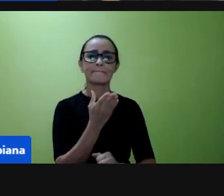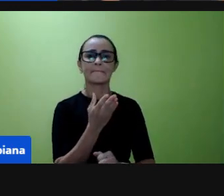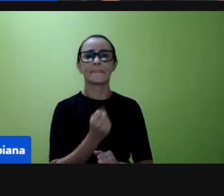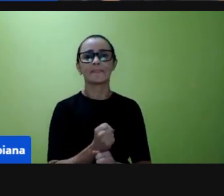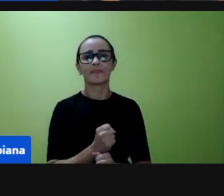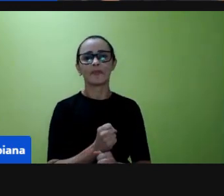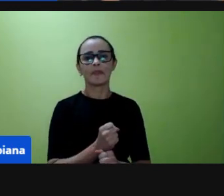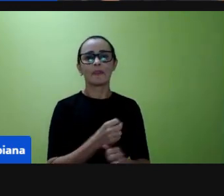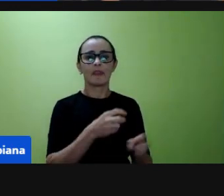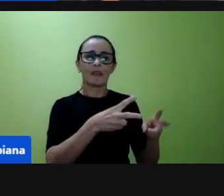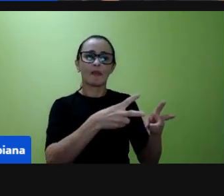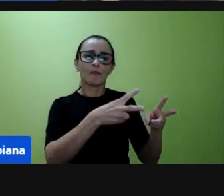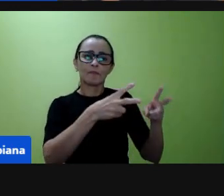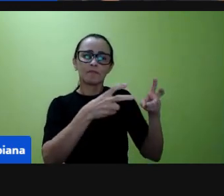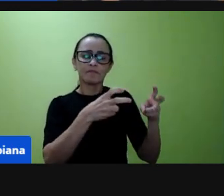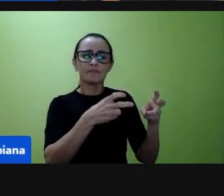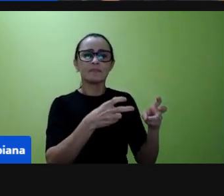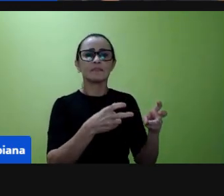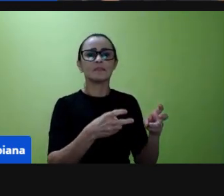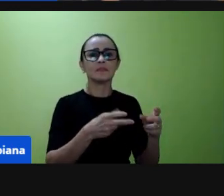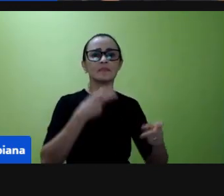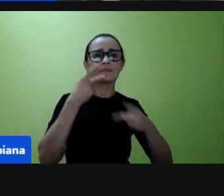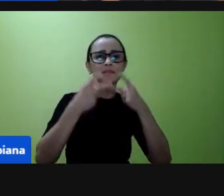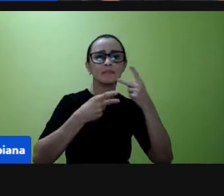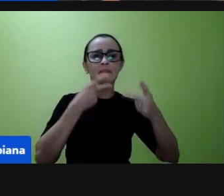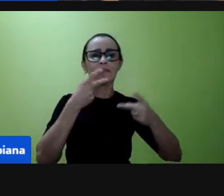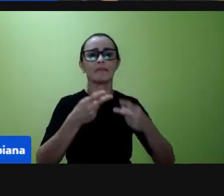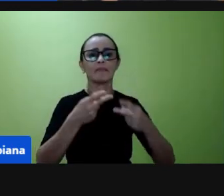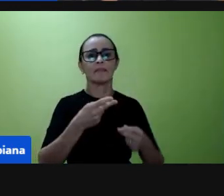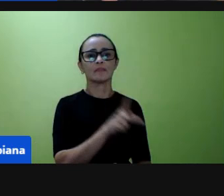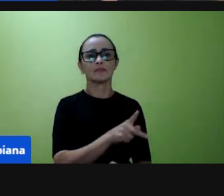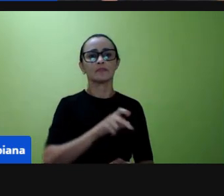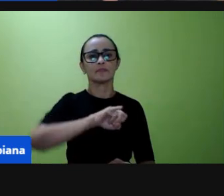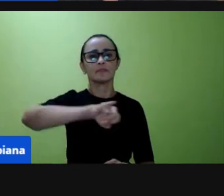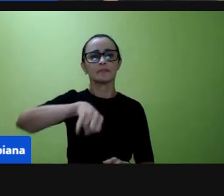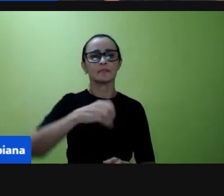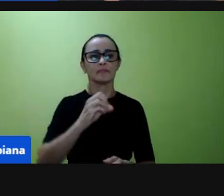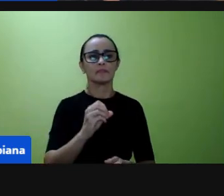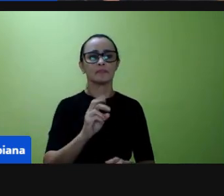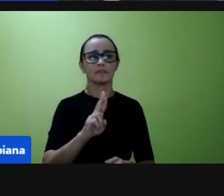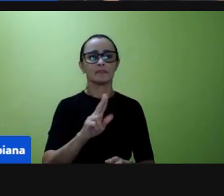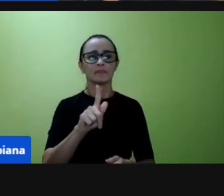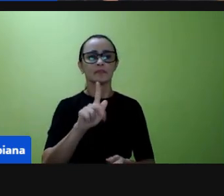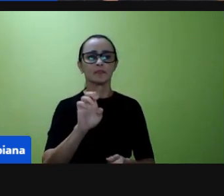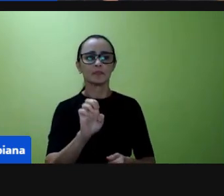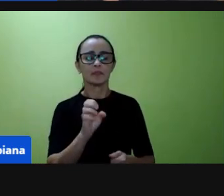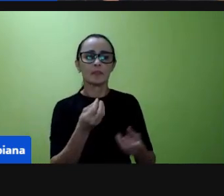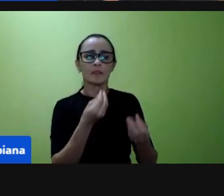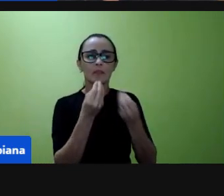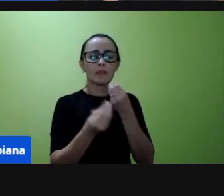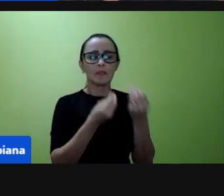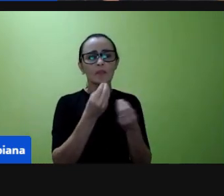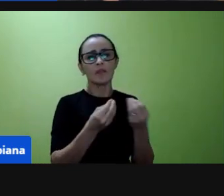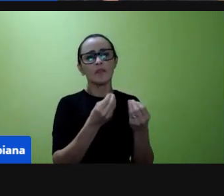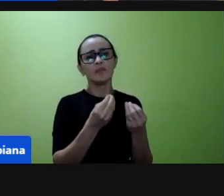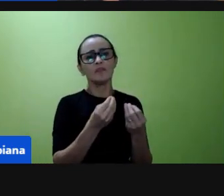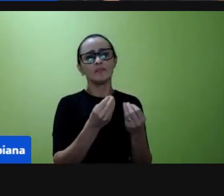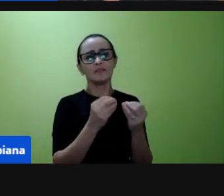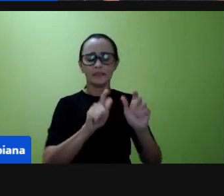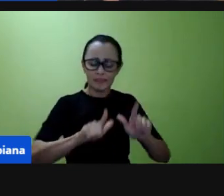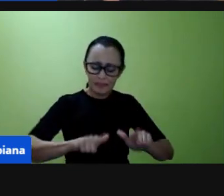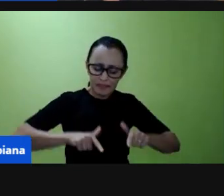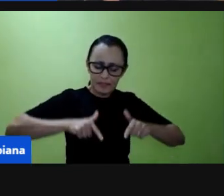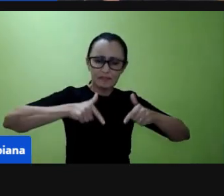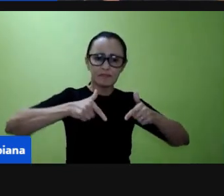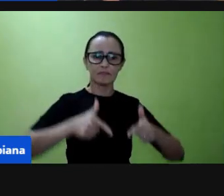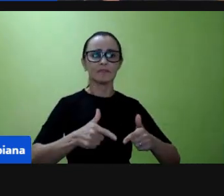Jorge quantas coisas ele se dispôs a fazer e aprender para, né, atender o seu aluno. Isso é muito bom.